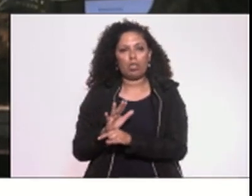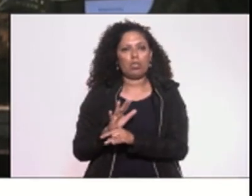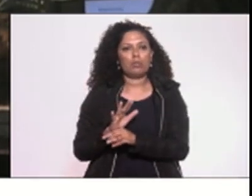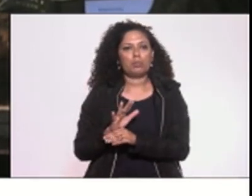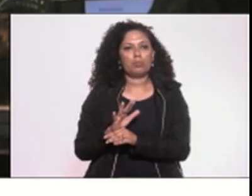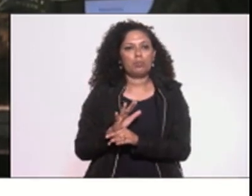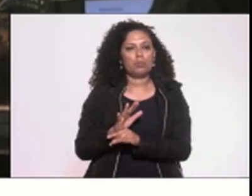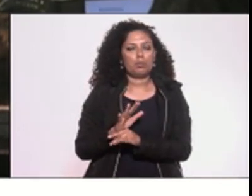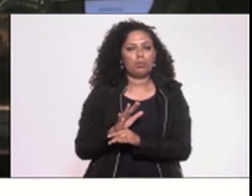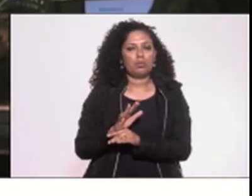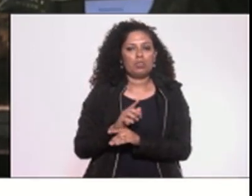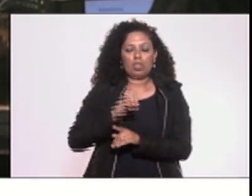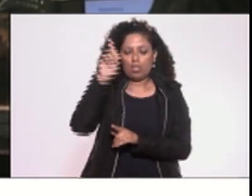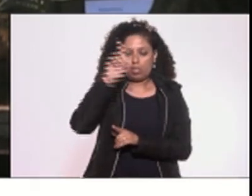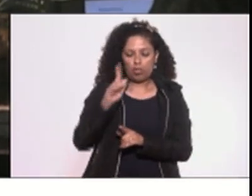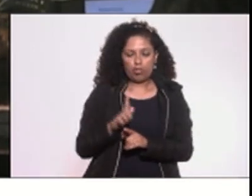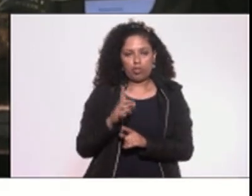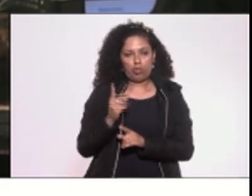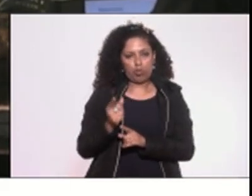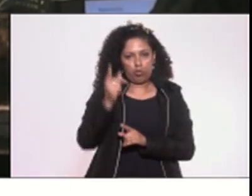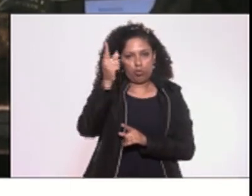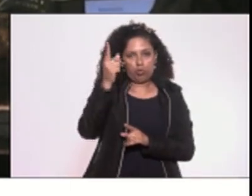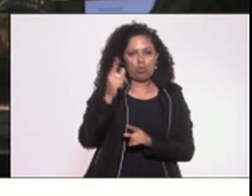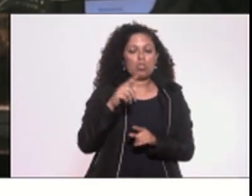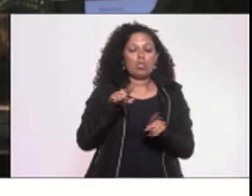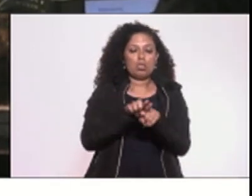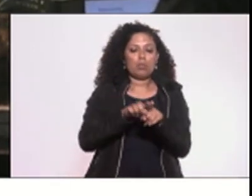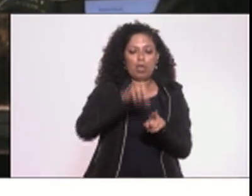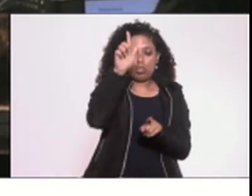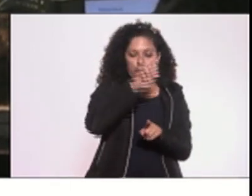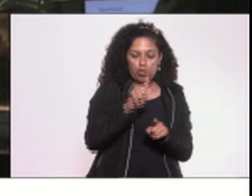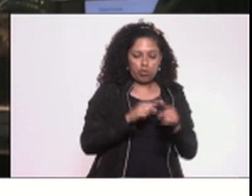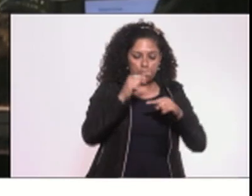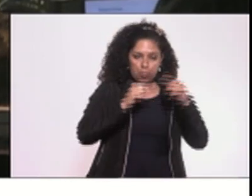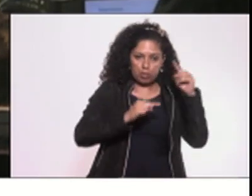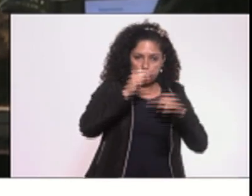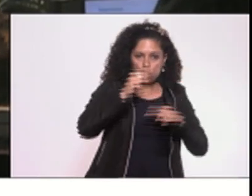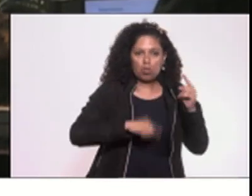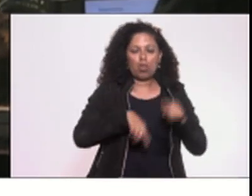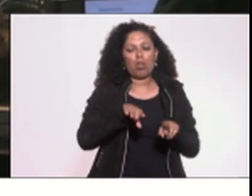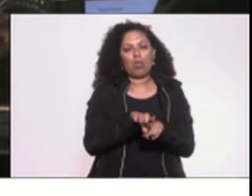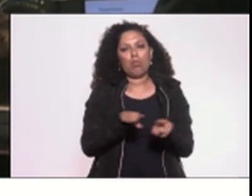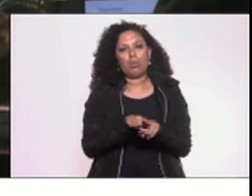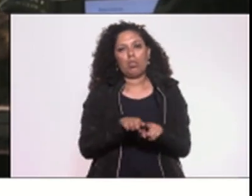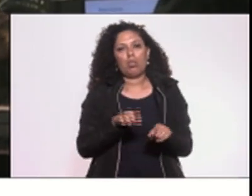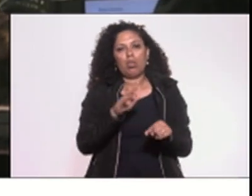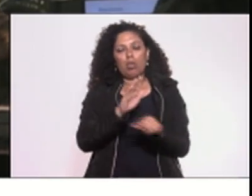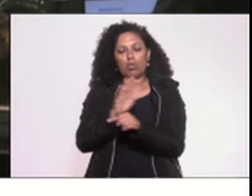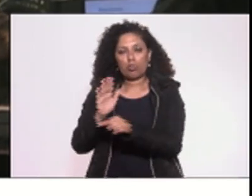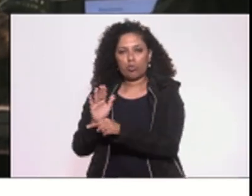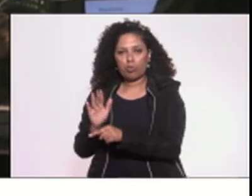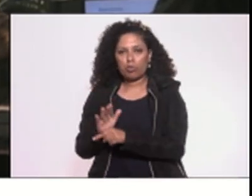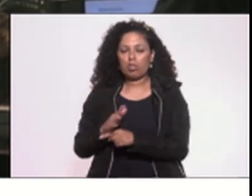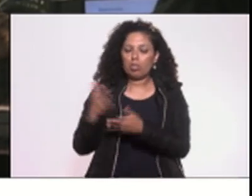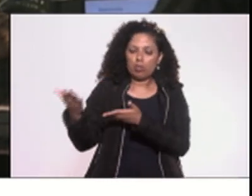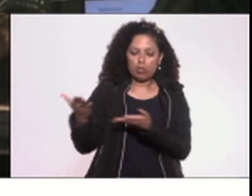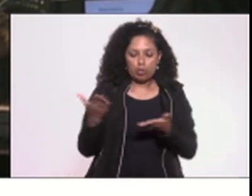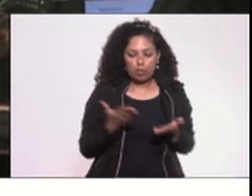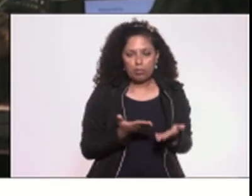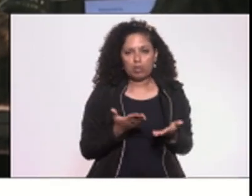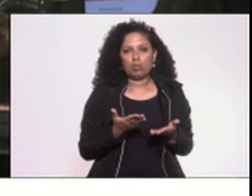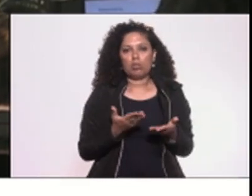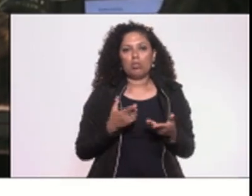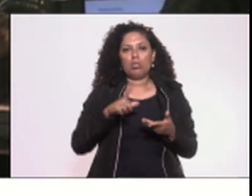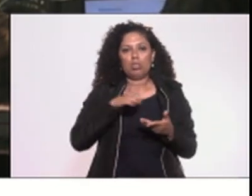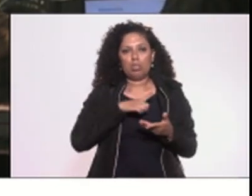dessa gestão financeira e a gestão dos resíduos também, fazendo um convite ou até mesmo